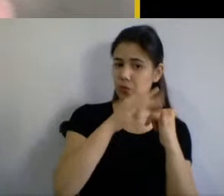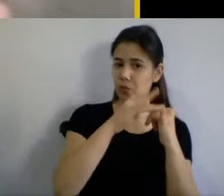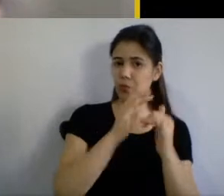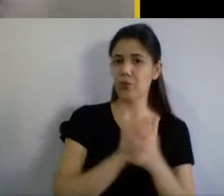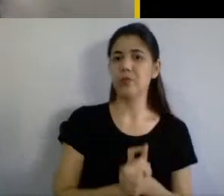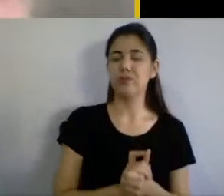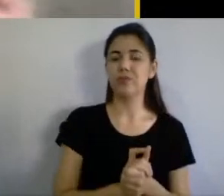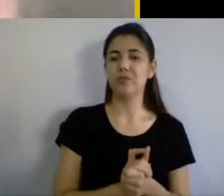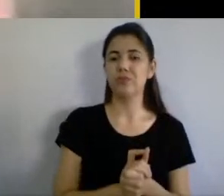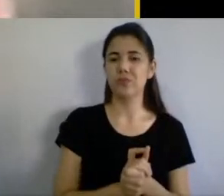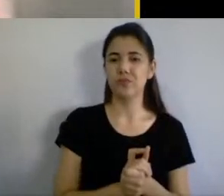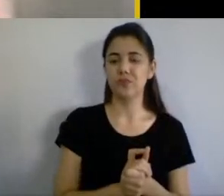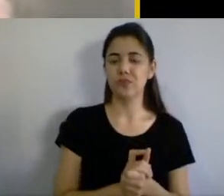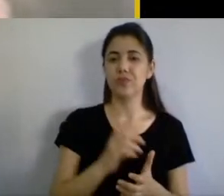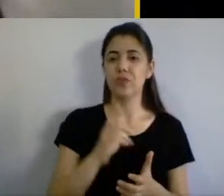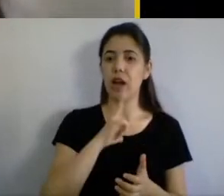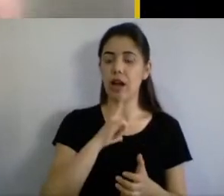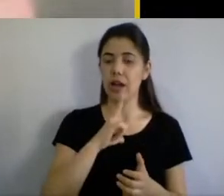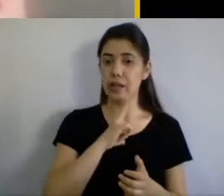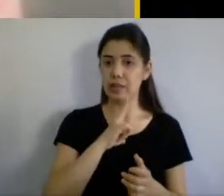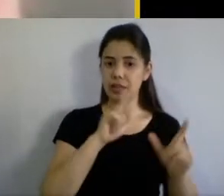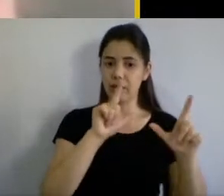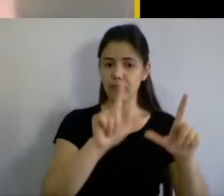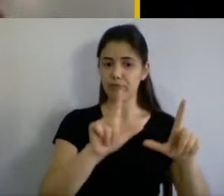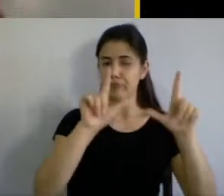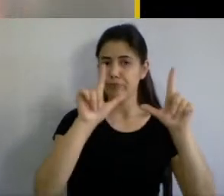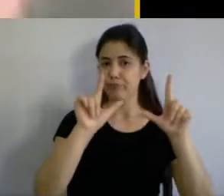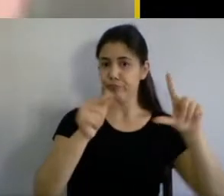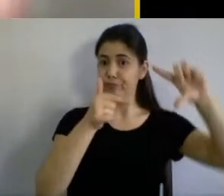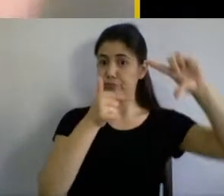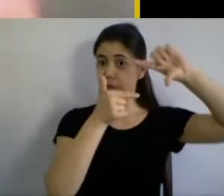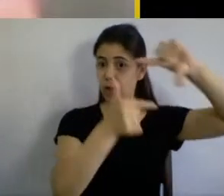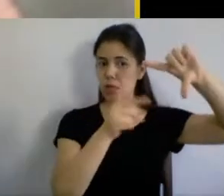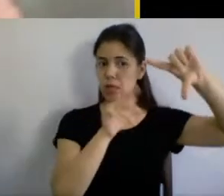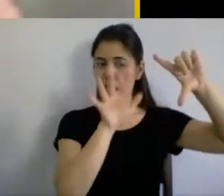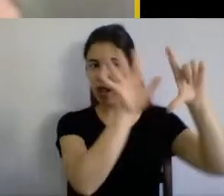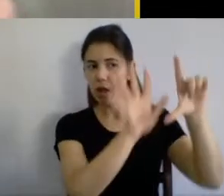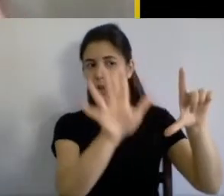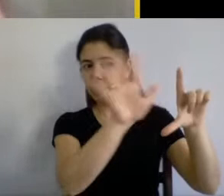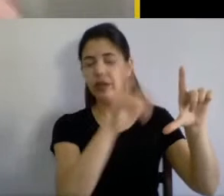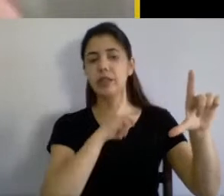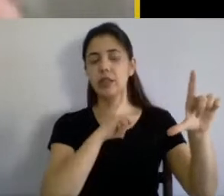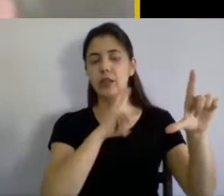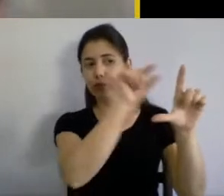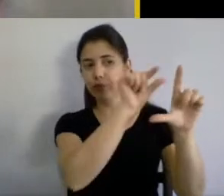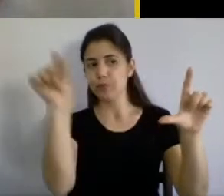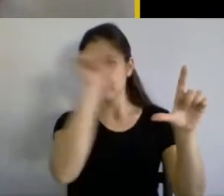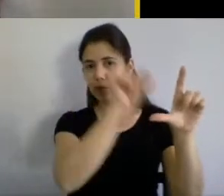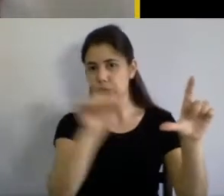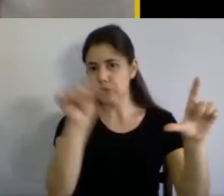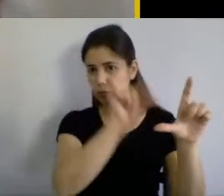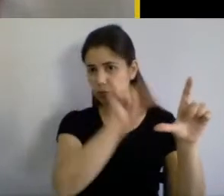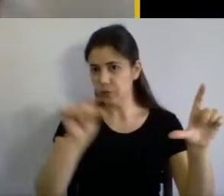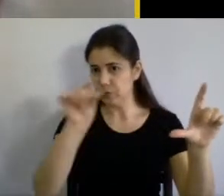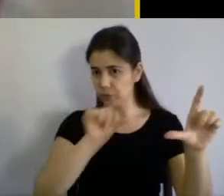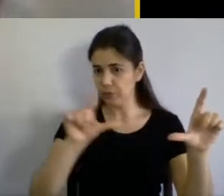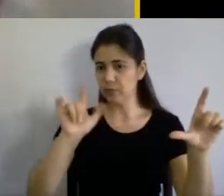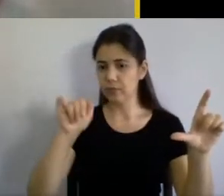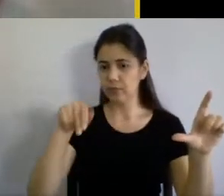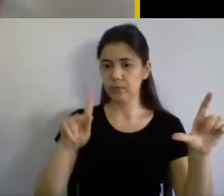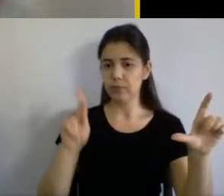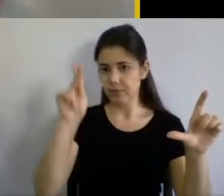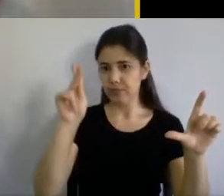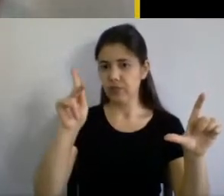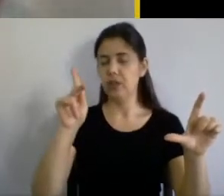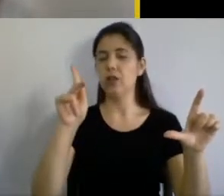vai ficar links para os próximos, para vídeos relacionados, outros vídeos relacionados à literatura. É. Mas